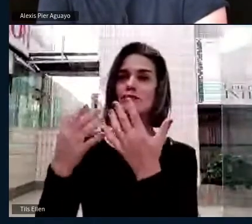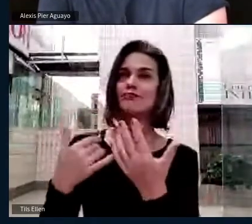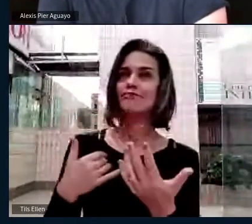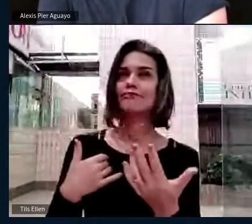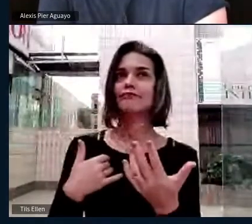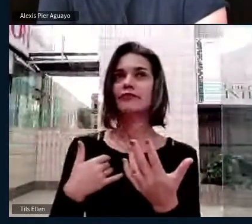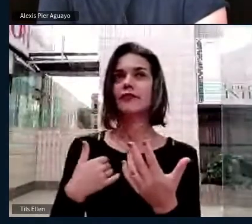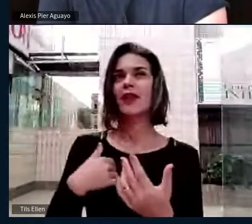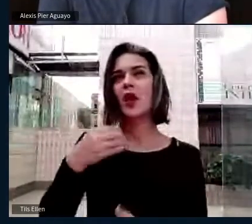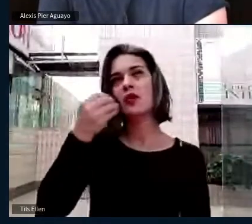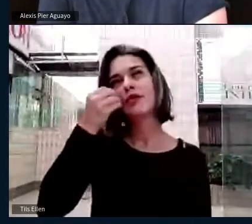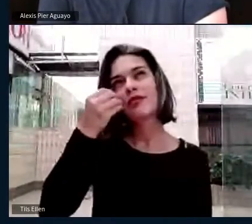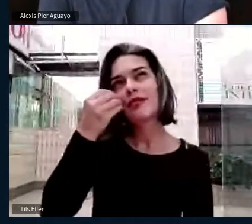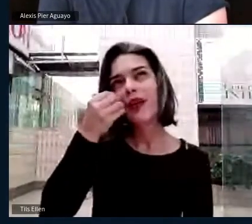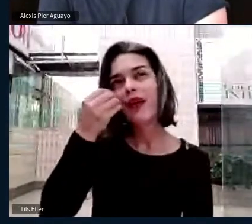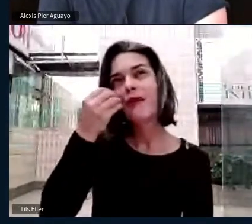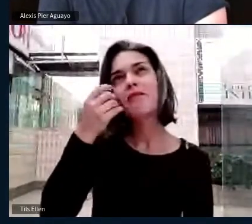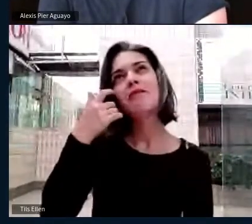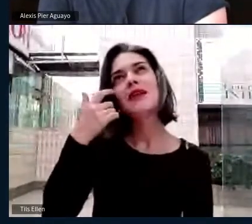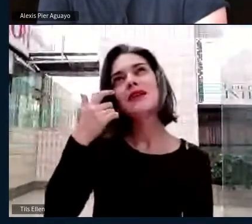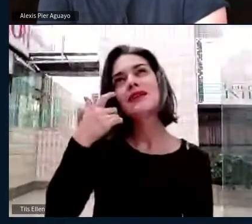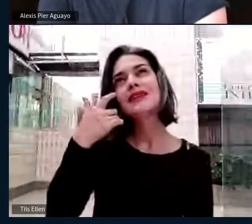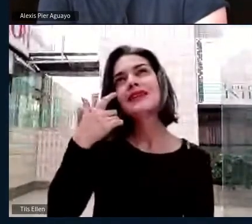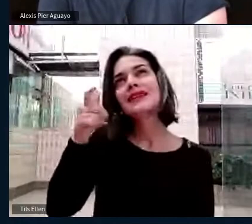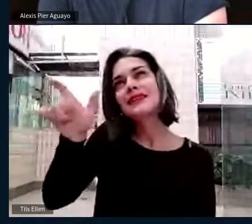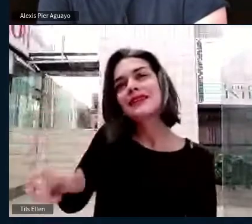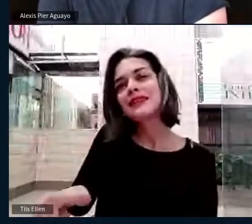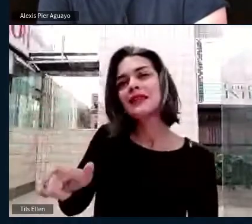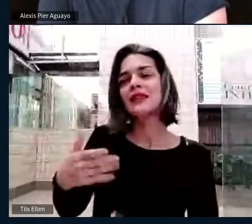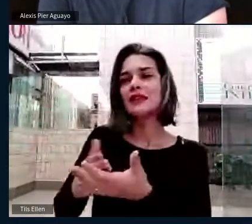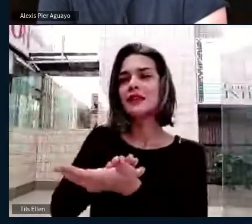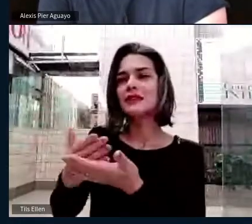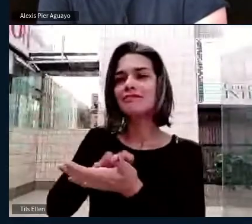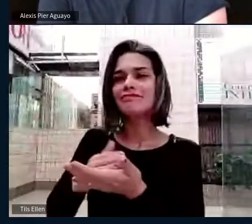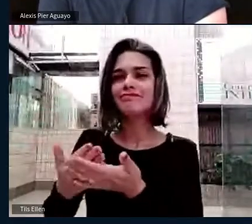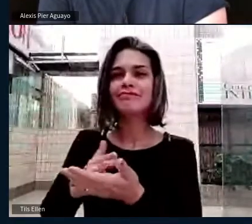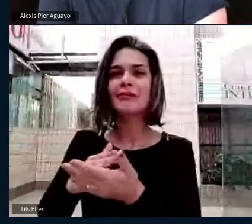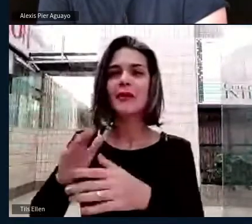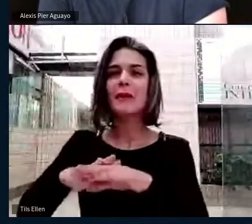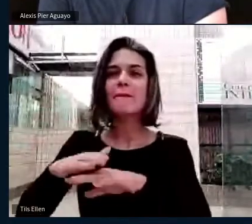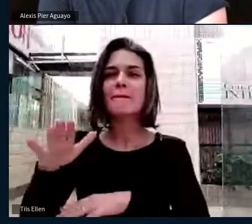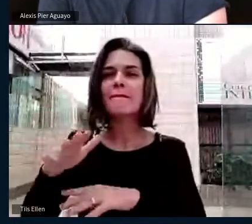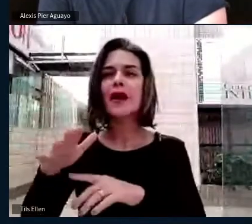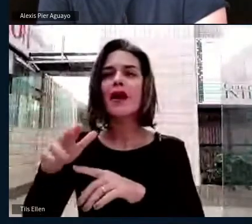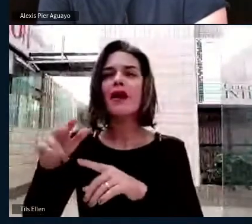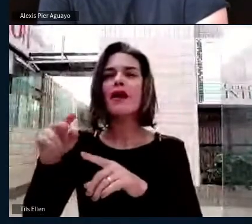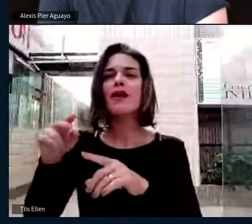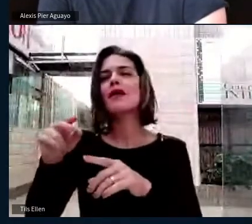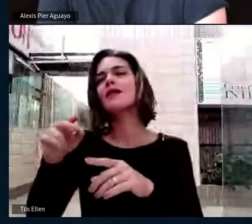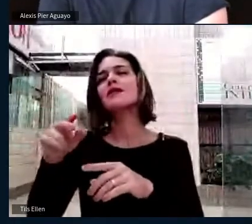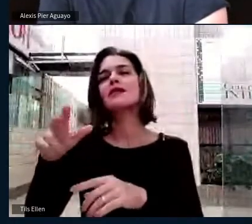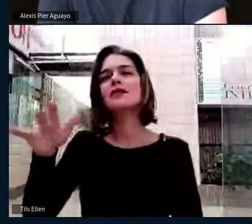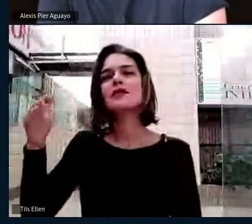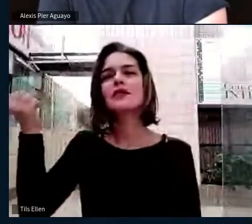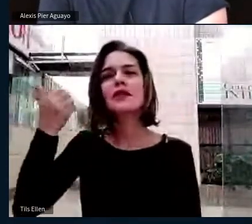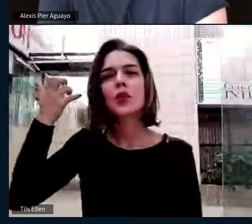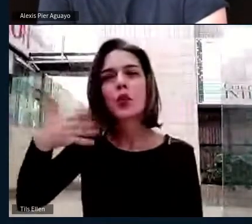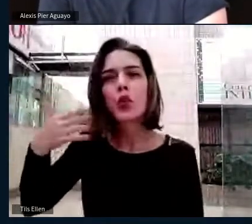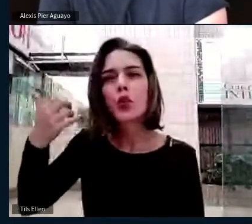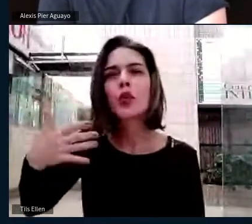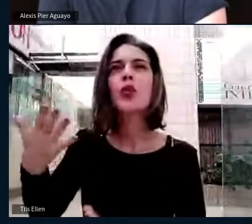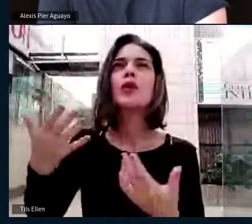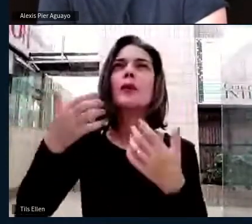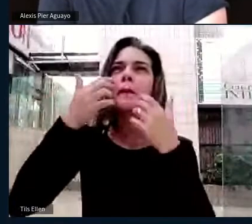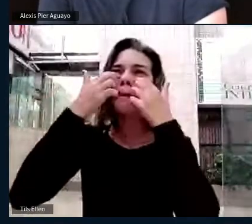tenho tentado pensar um pouco esse intérprete mais audiovisual, tem-se uma ideia de que,